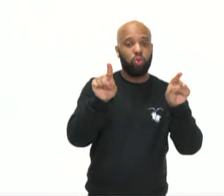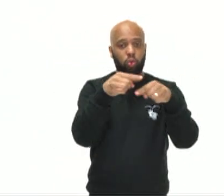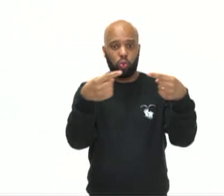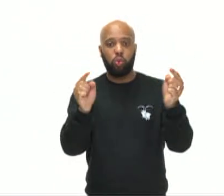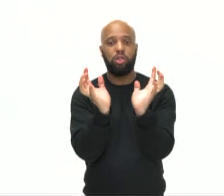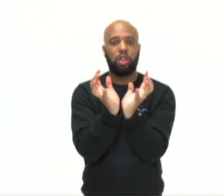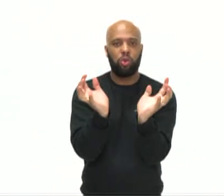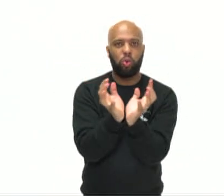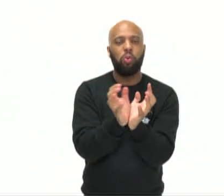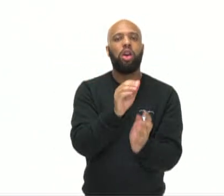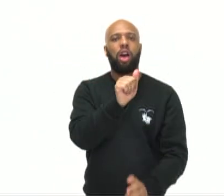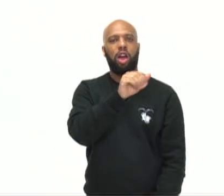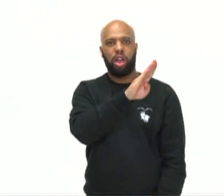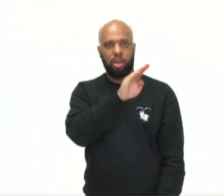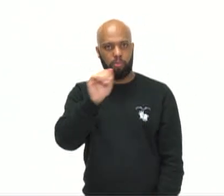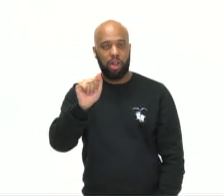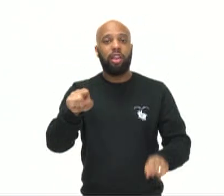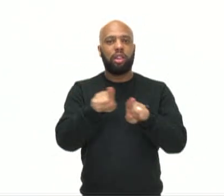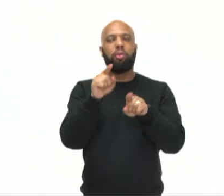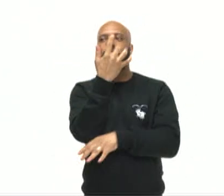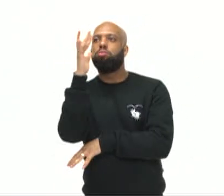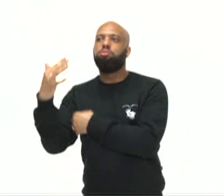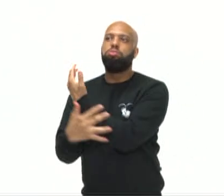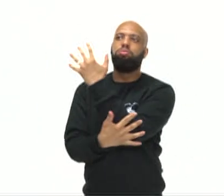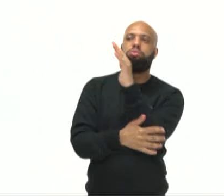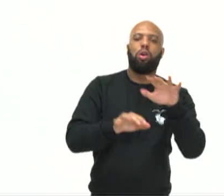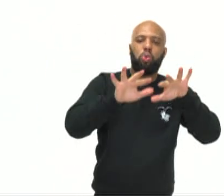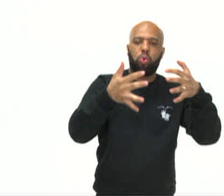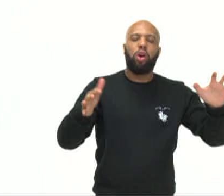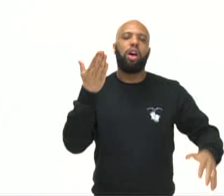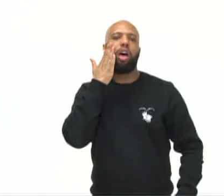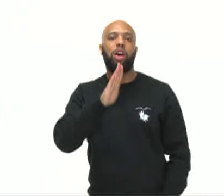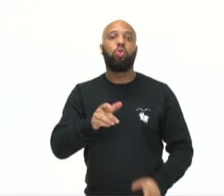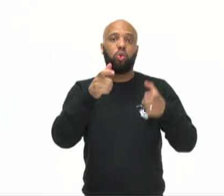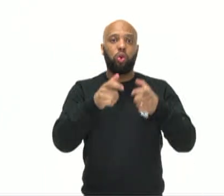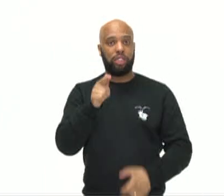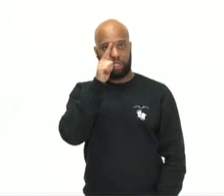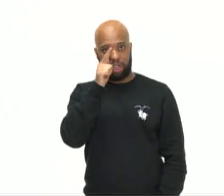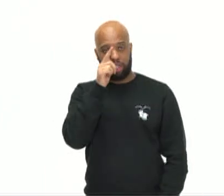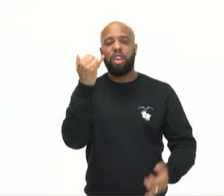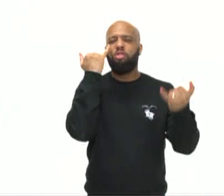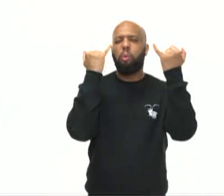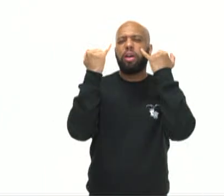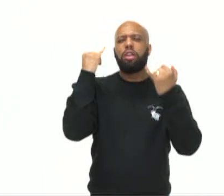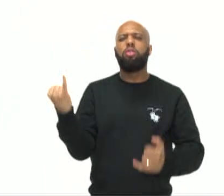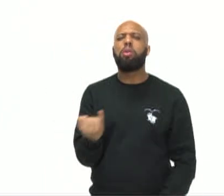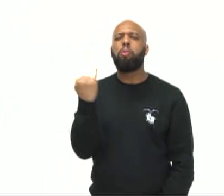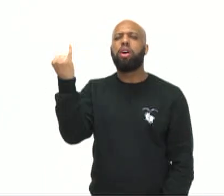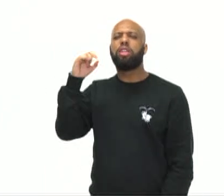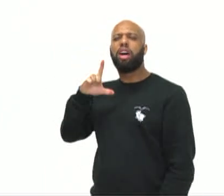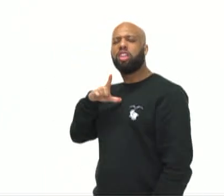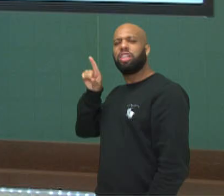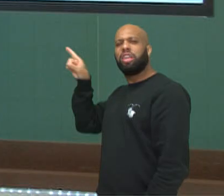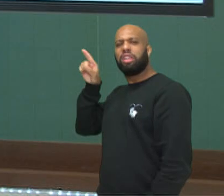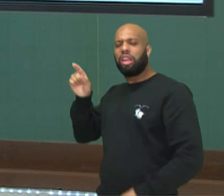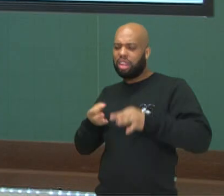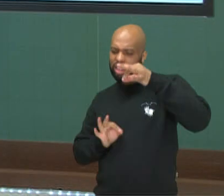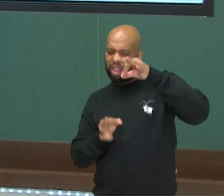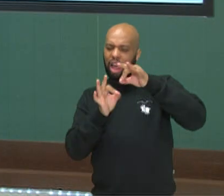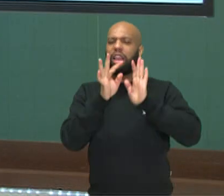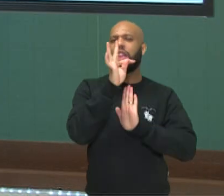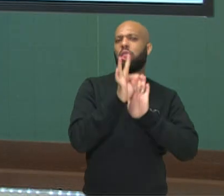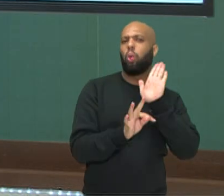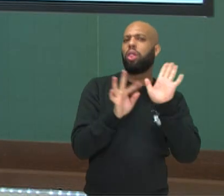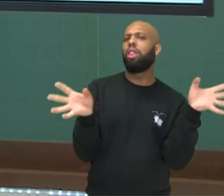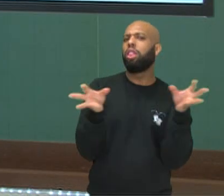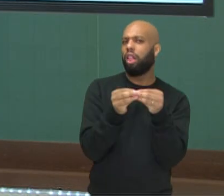as paisagens e o mar azul da Grécia. Qual informação importante sobre o filme essa sinopse traz? Então, qual